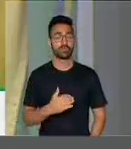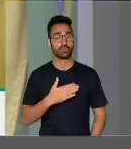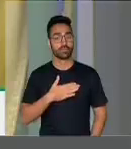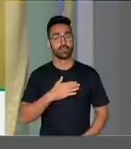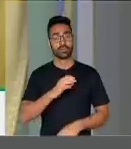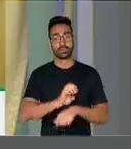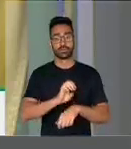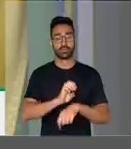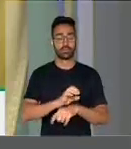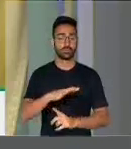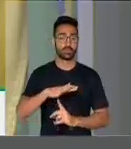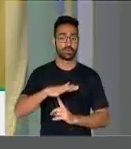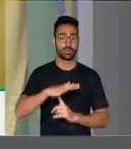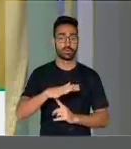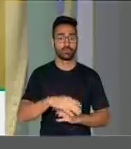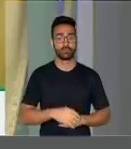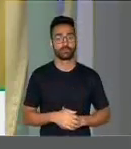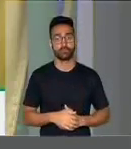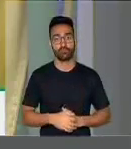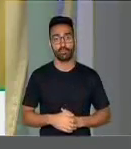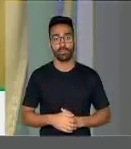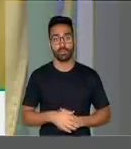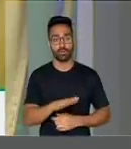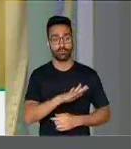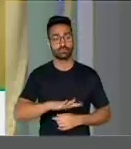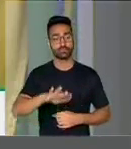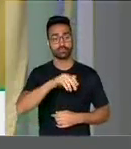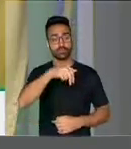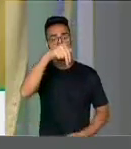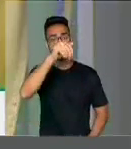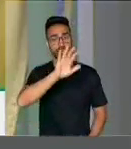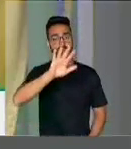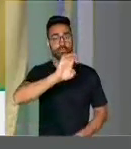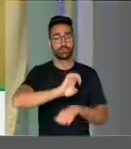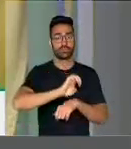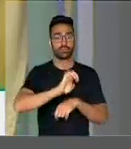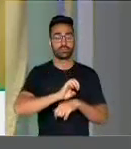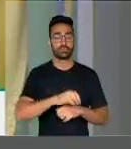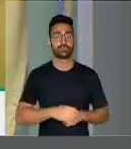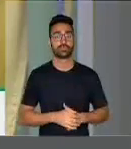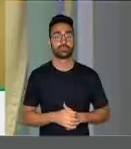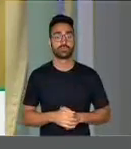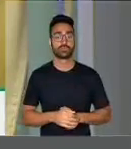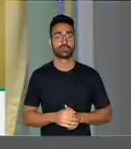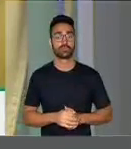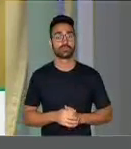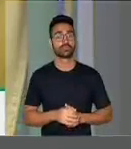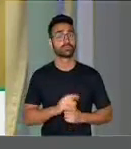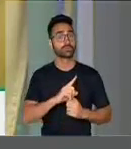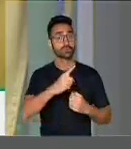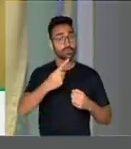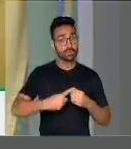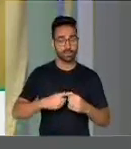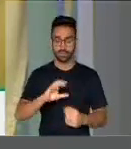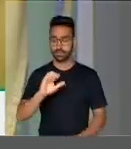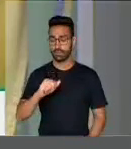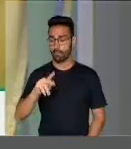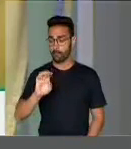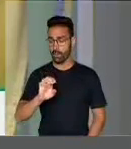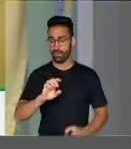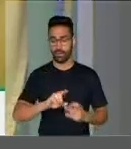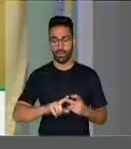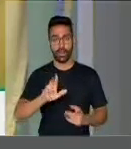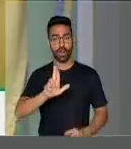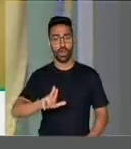amado Estado do Paraná, à minha região norte do Estado, especialmente, a cidade de Cambé, de